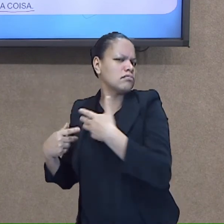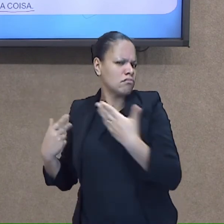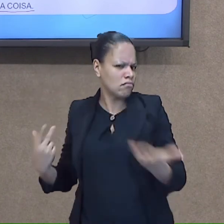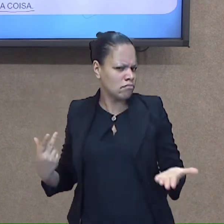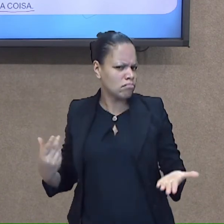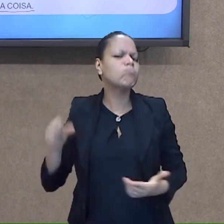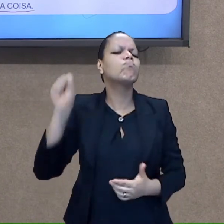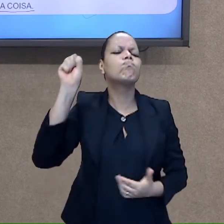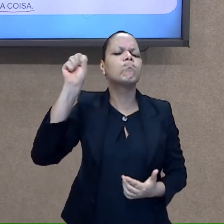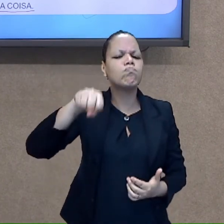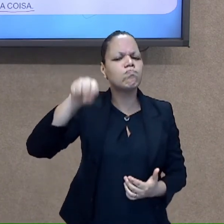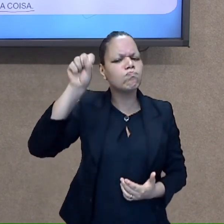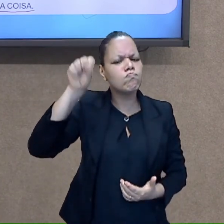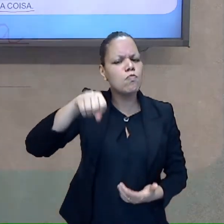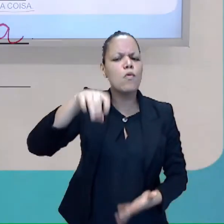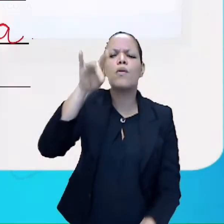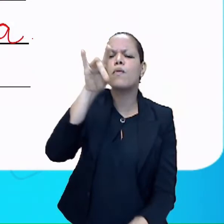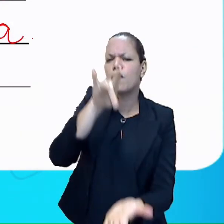ela é